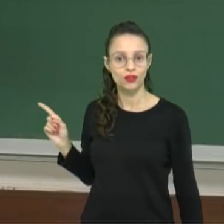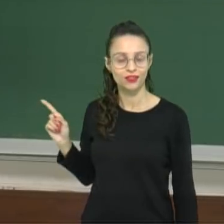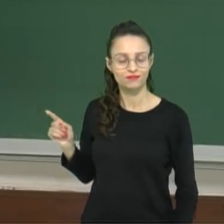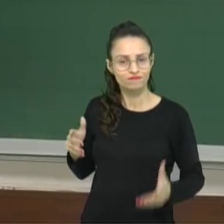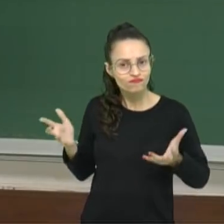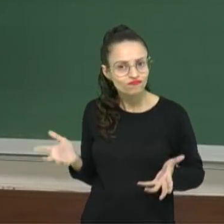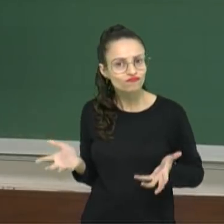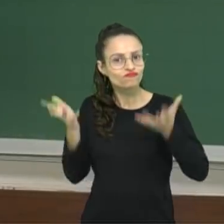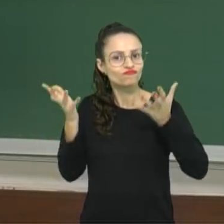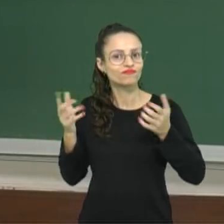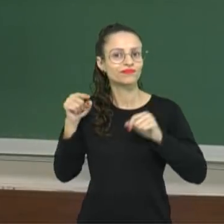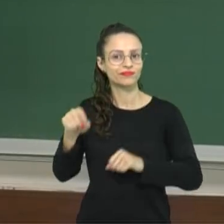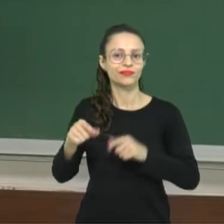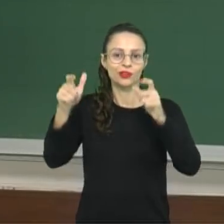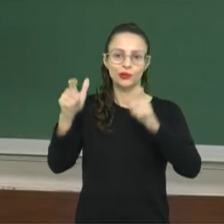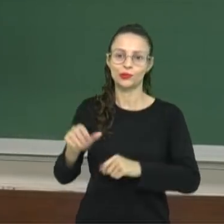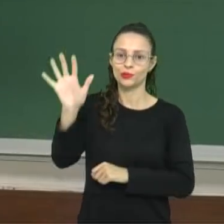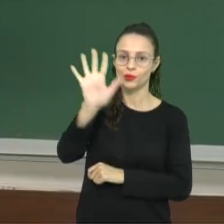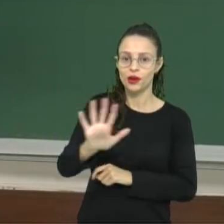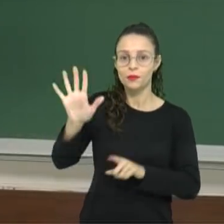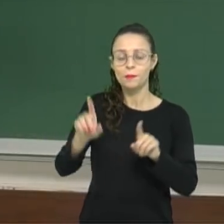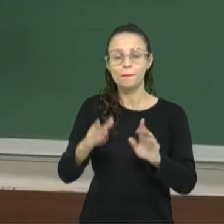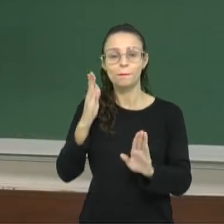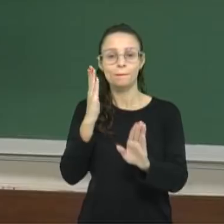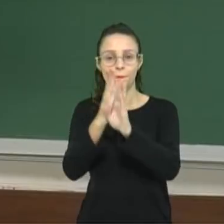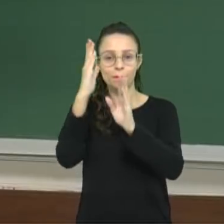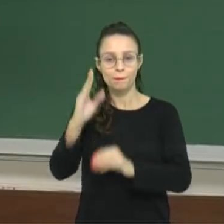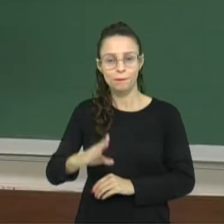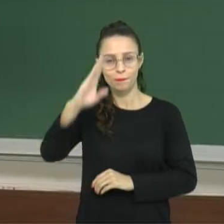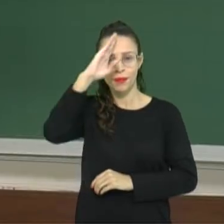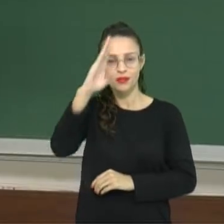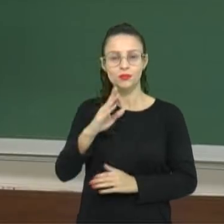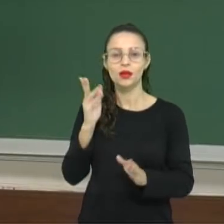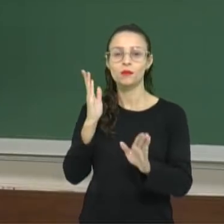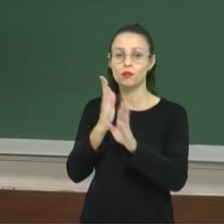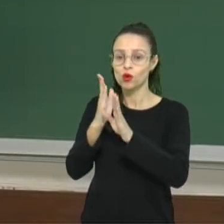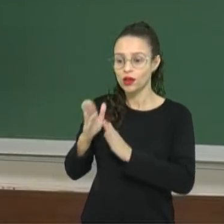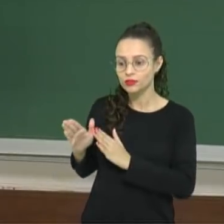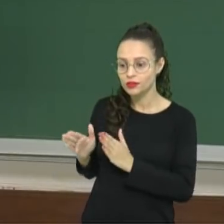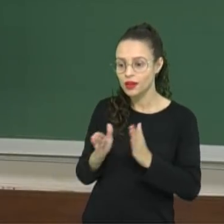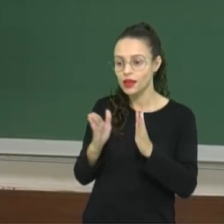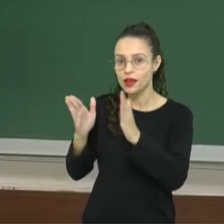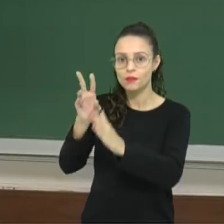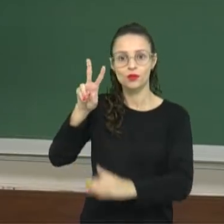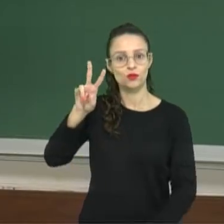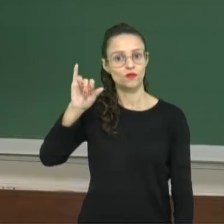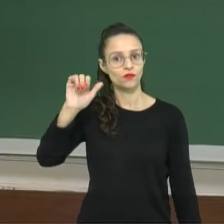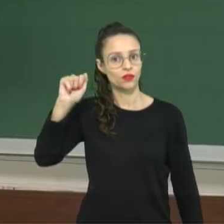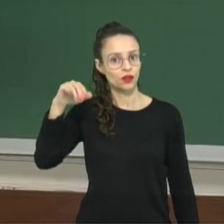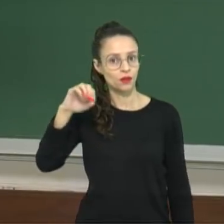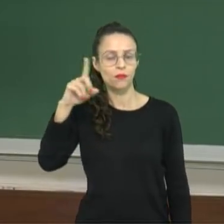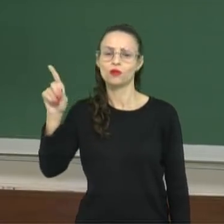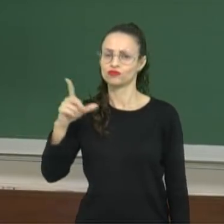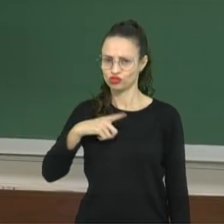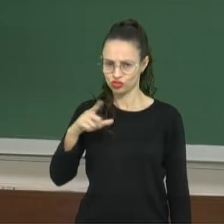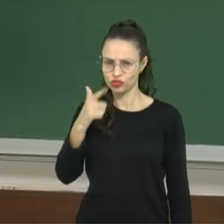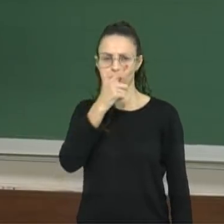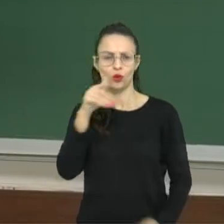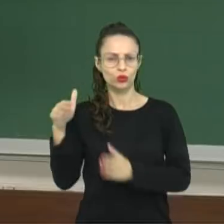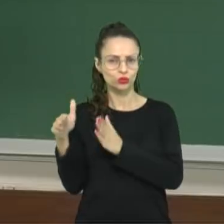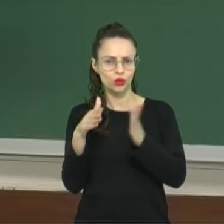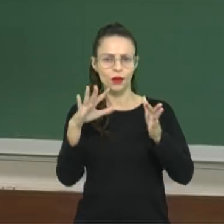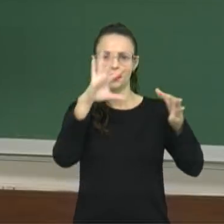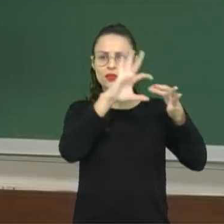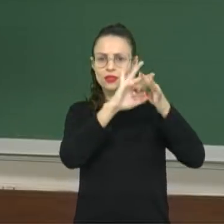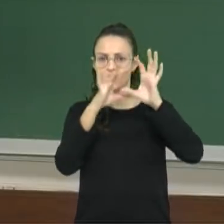trazia para esta região aqui, principalmente a partir do caminho de Viamão. E lembrando que a gente tinha os outros caminhos lá que